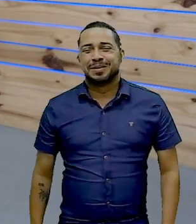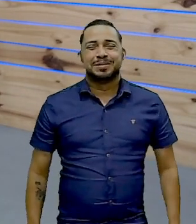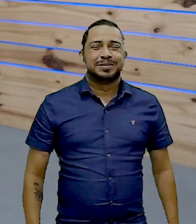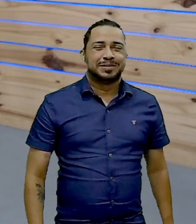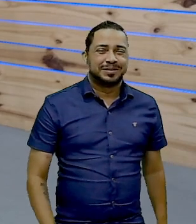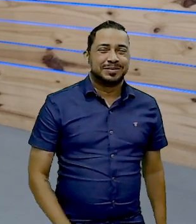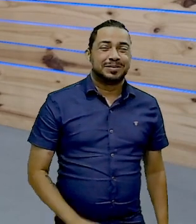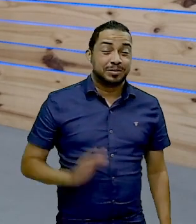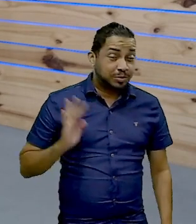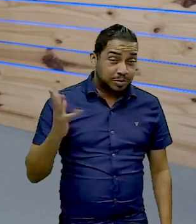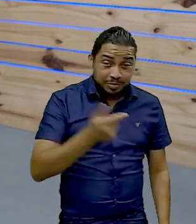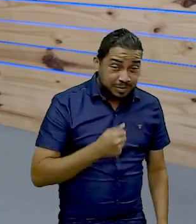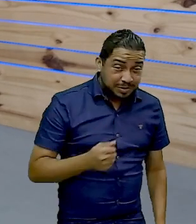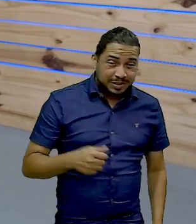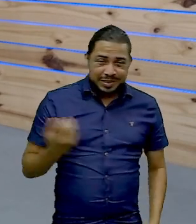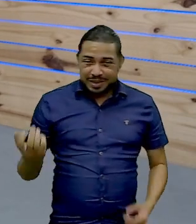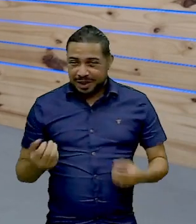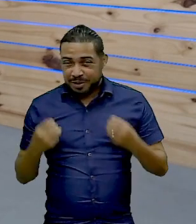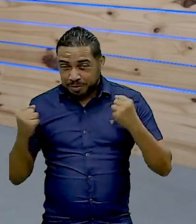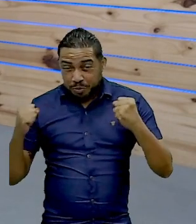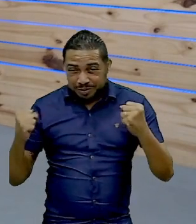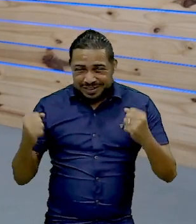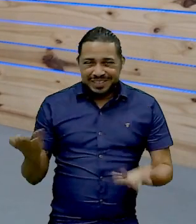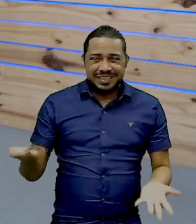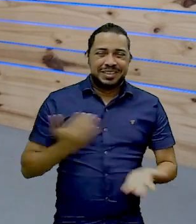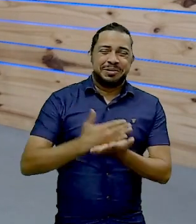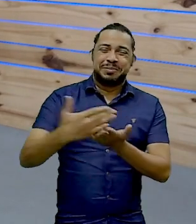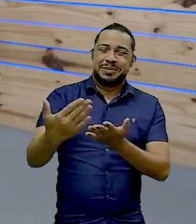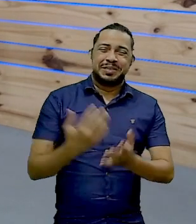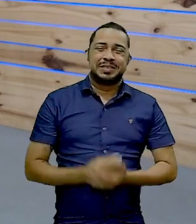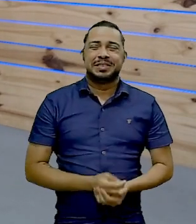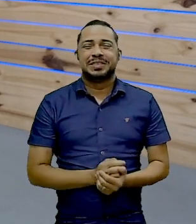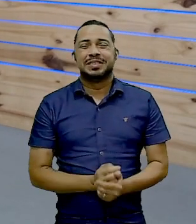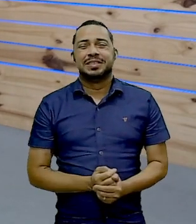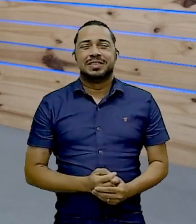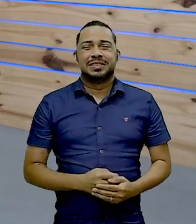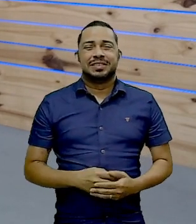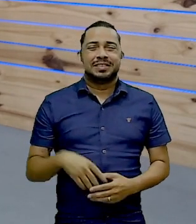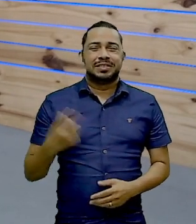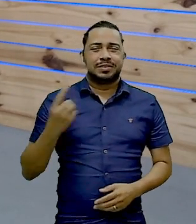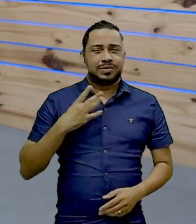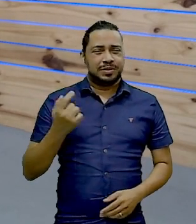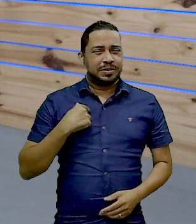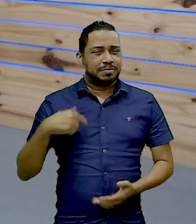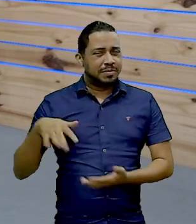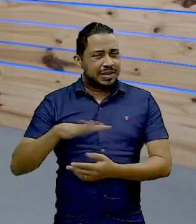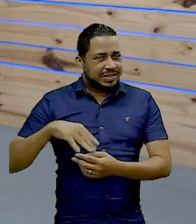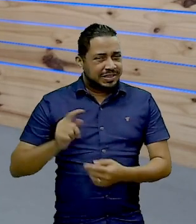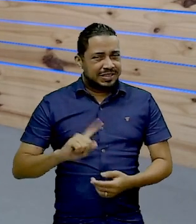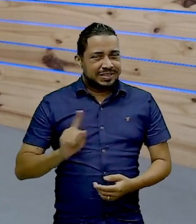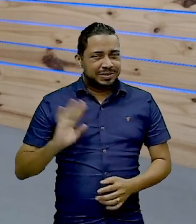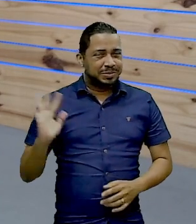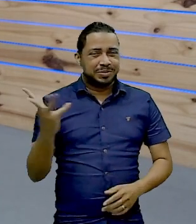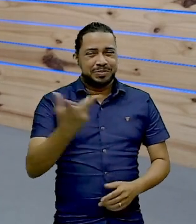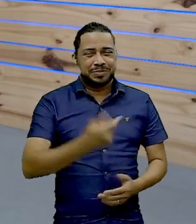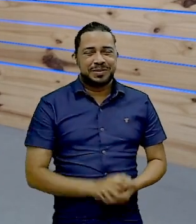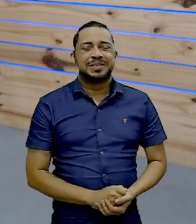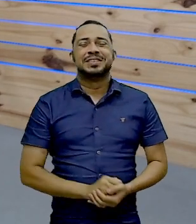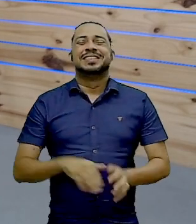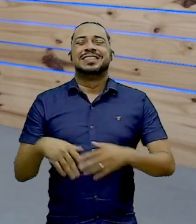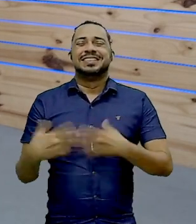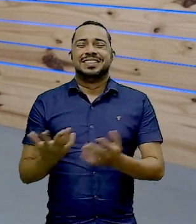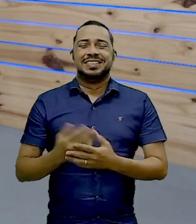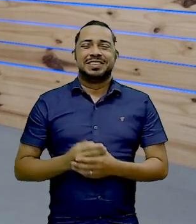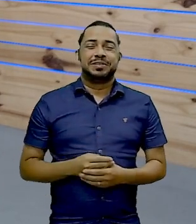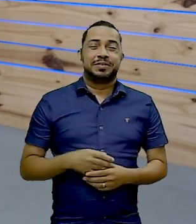E todo mundo curtindo aqui a nossa abertura. Só eu que tô balançando não, né? Geral, beleza? Vamos lá então